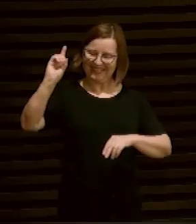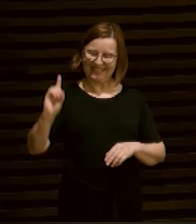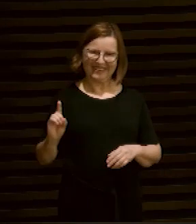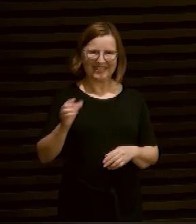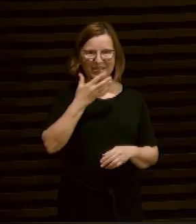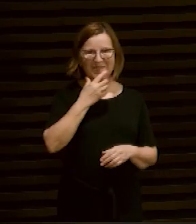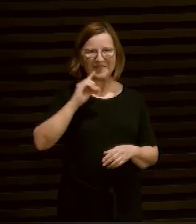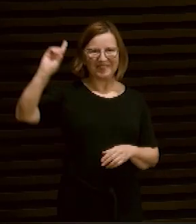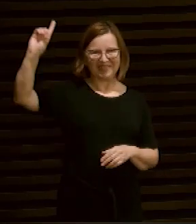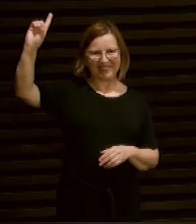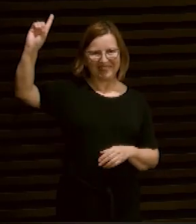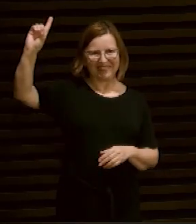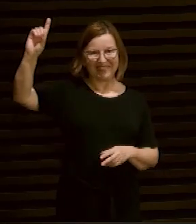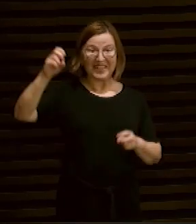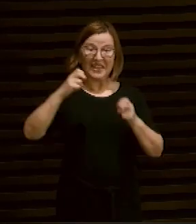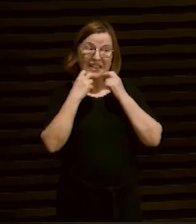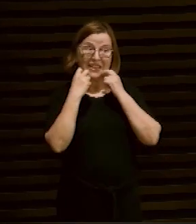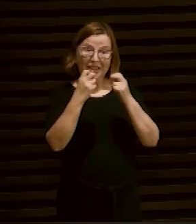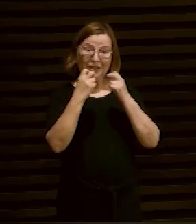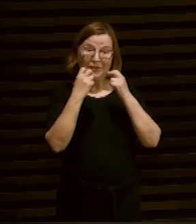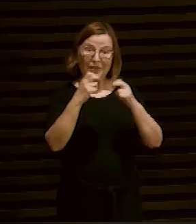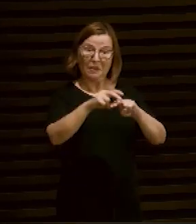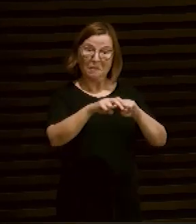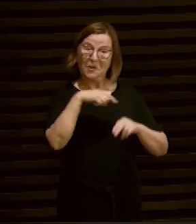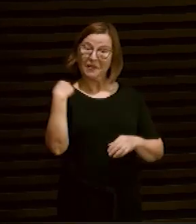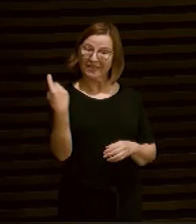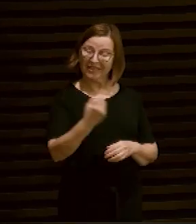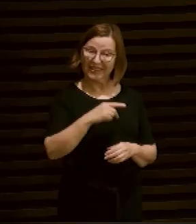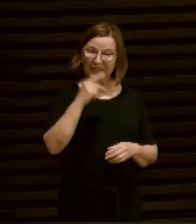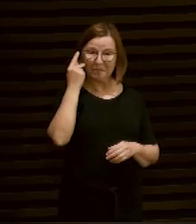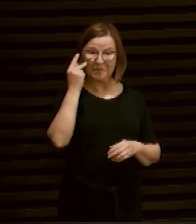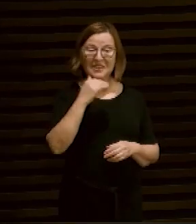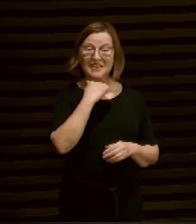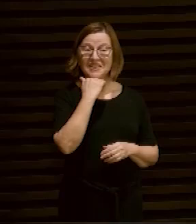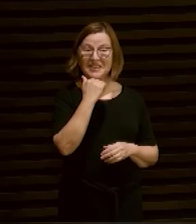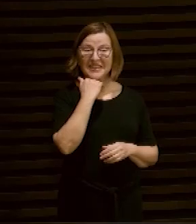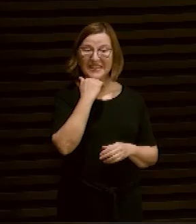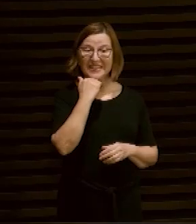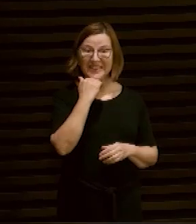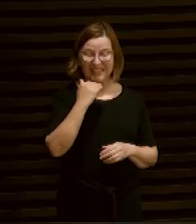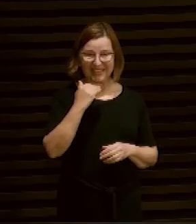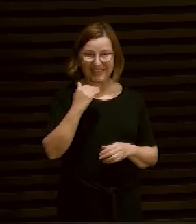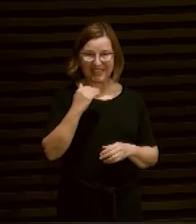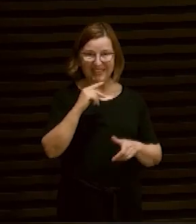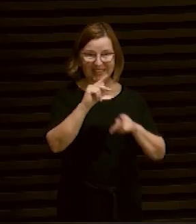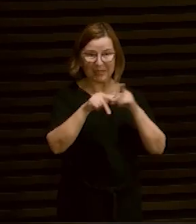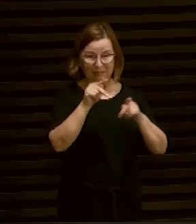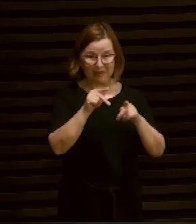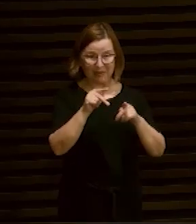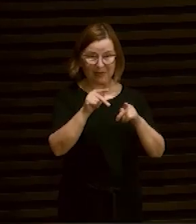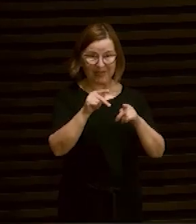do Pai, intercedendo por nós, para que nenhum daqueles que se chegam a